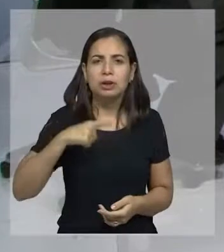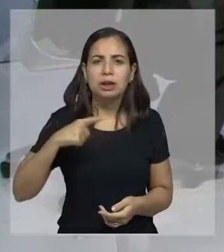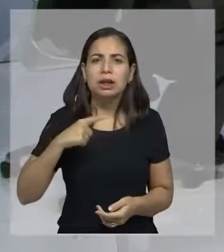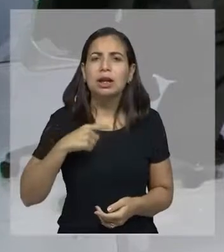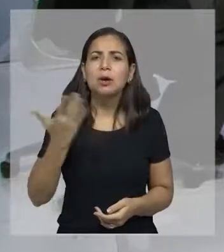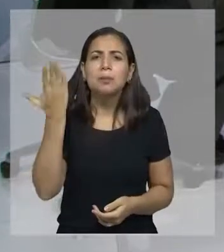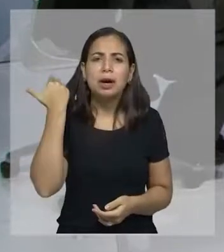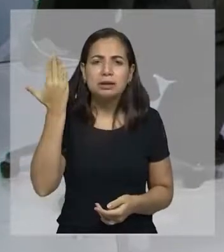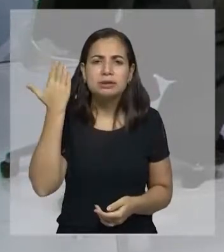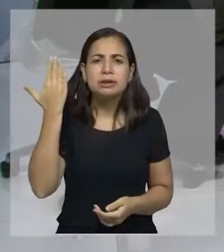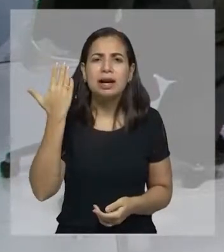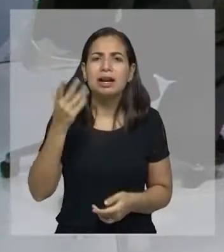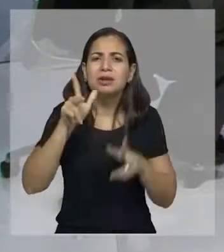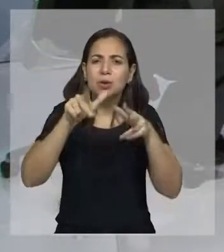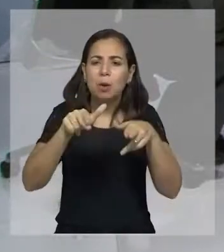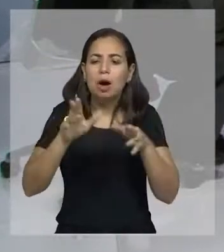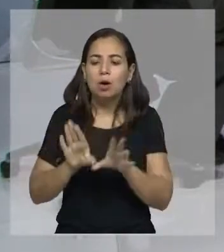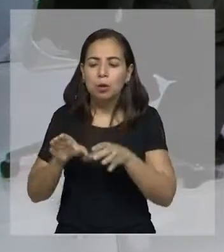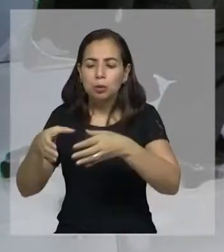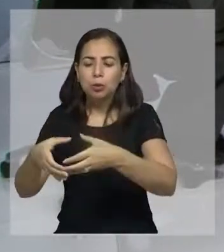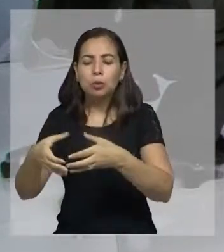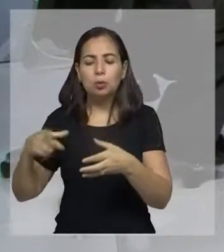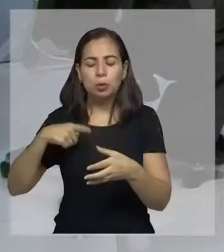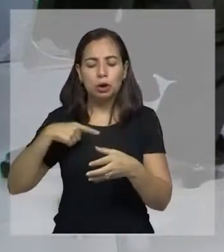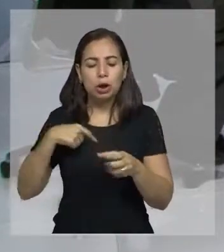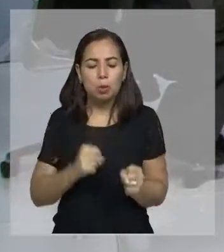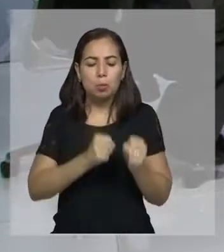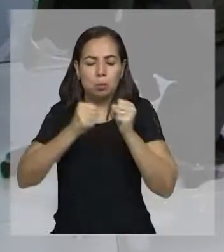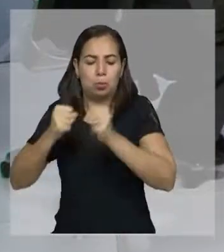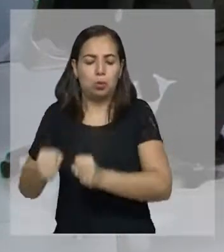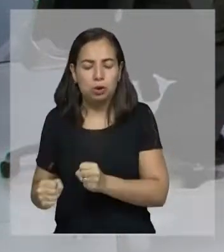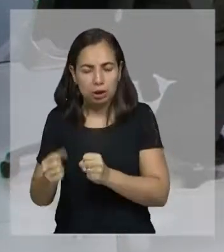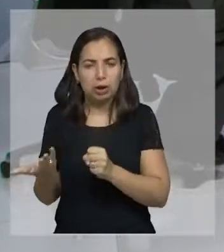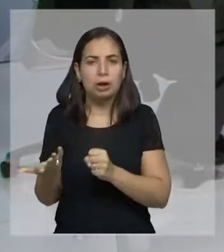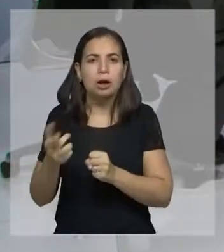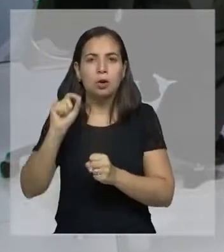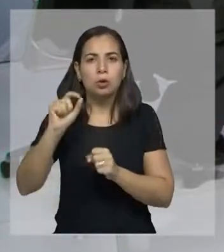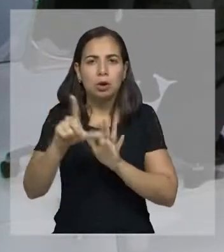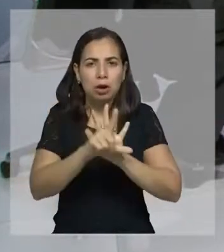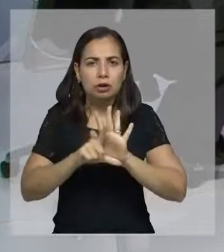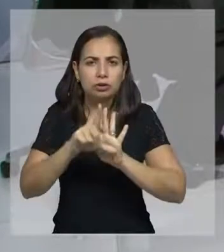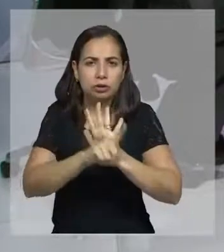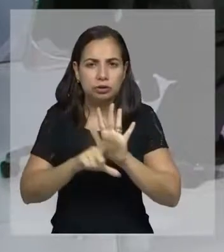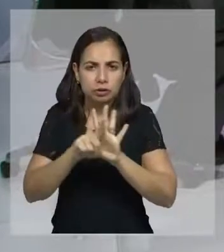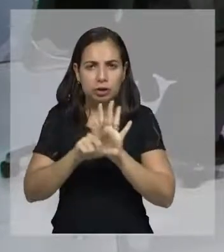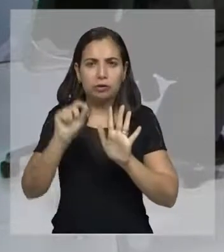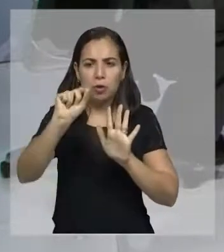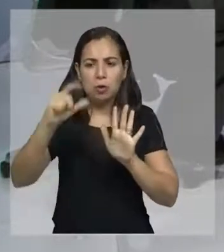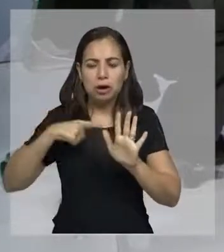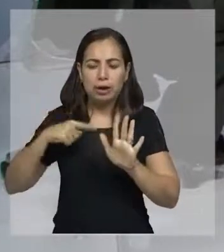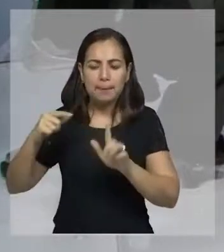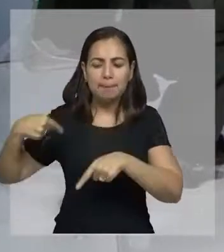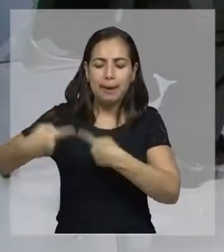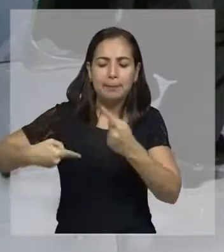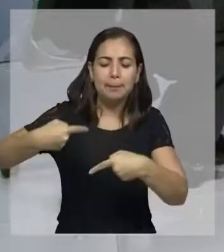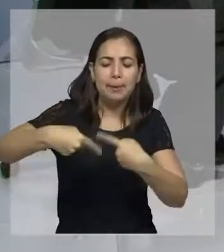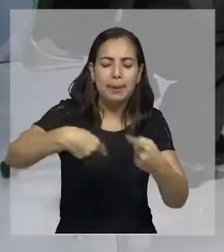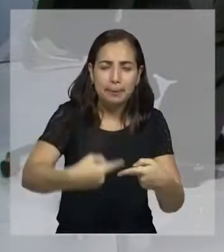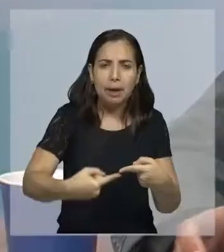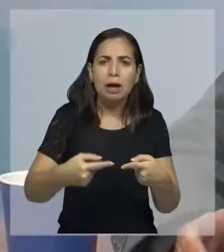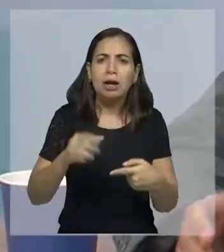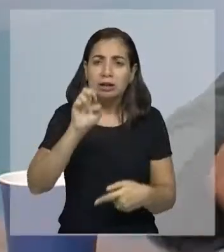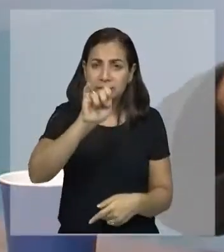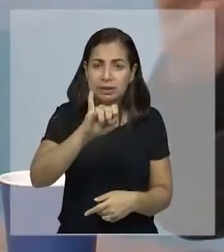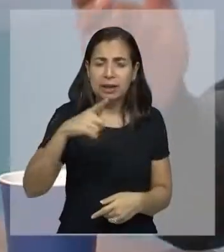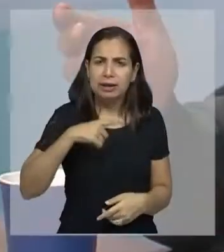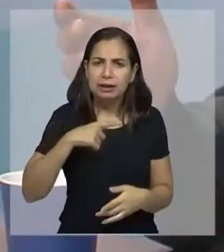apoderam do poder, Isso. que se apoderam da cadeira do legislativo e que sai passando por herança. Quer dizer, todos esses vícios, esses erros que a gente carrega que